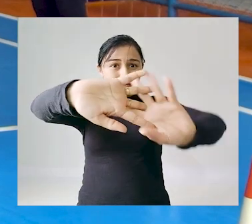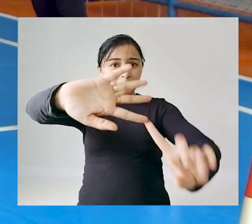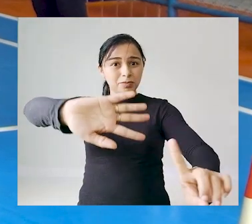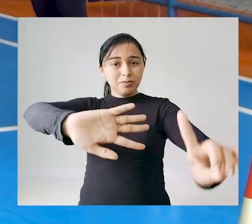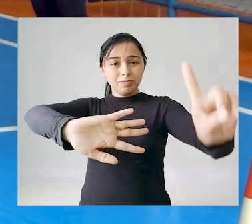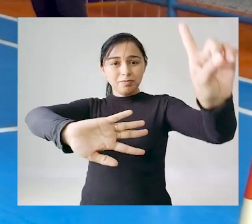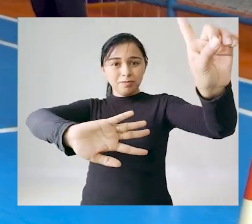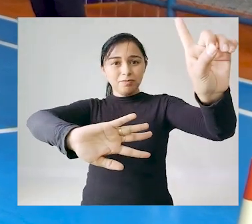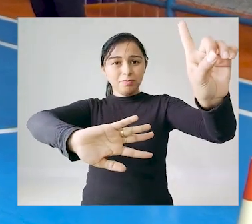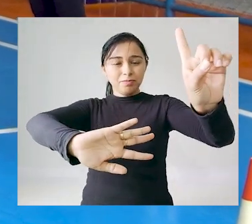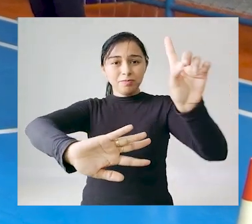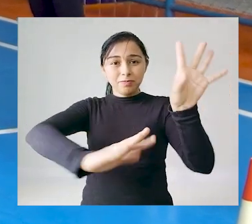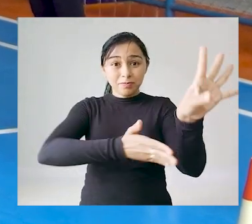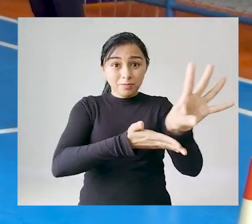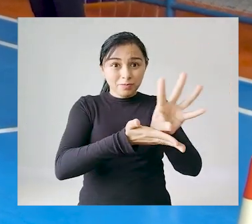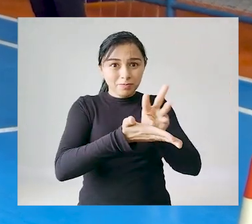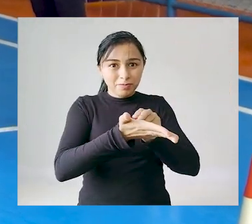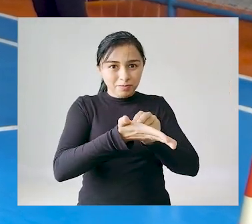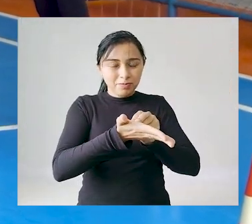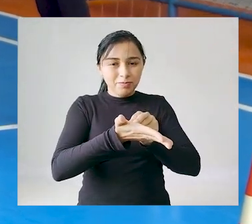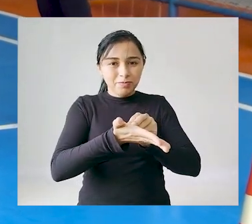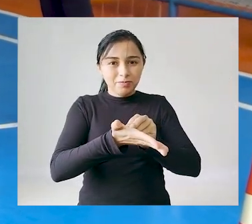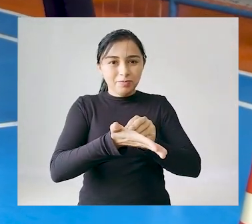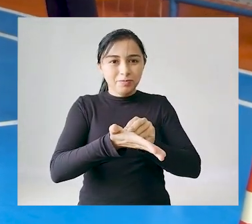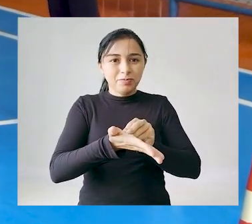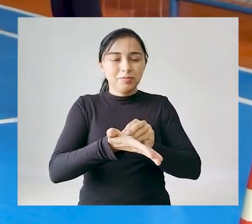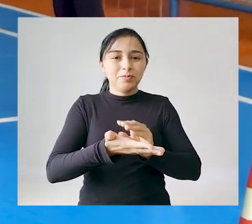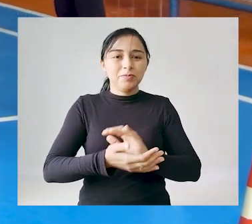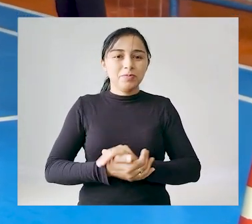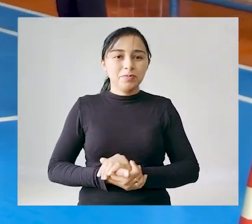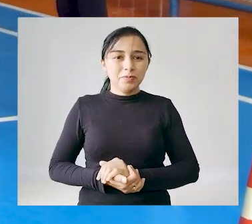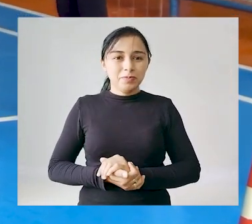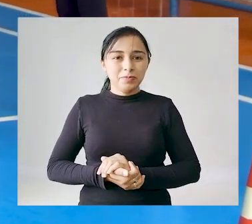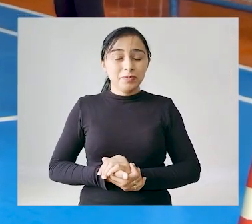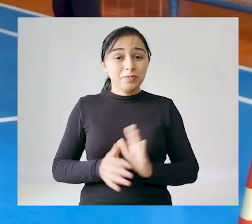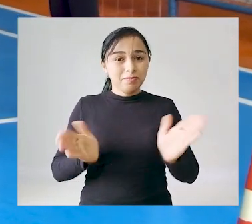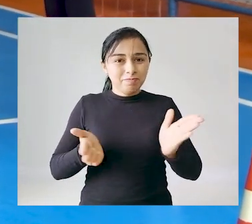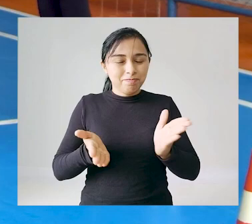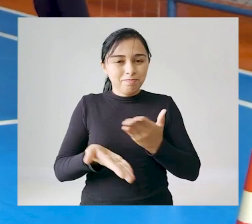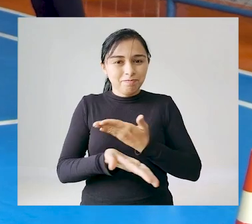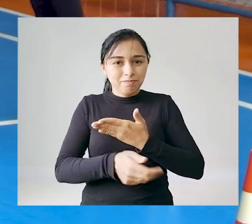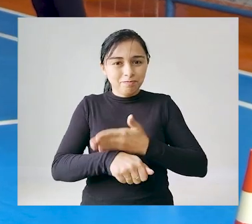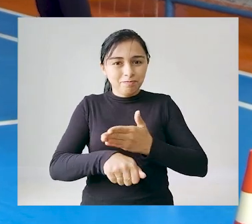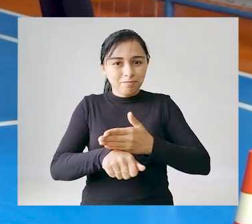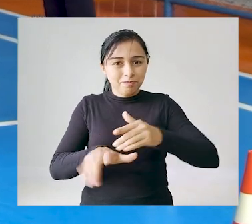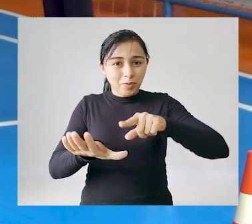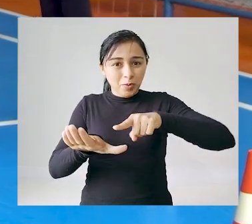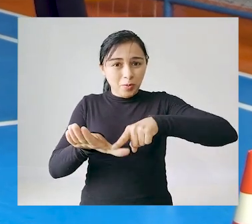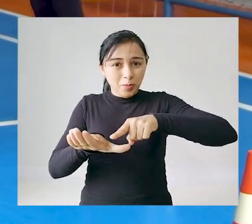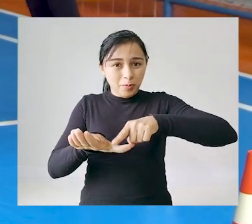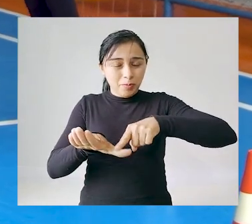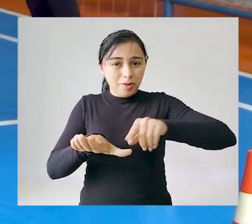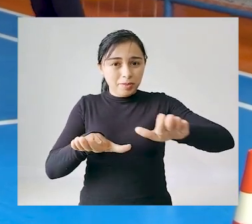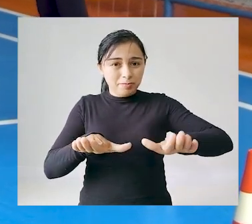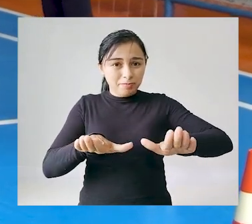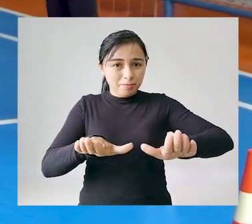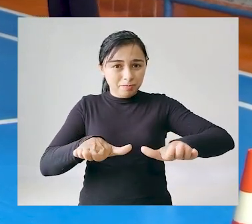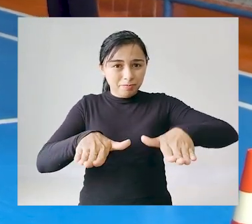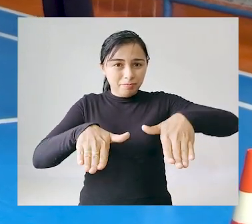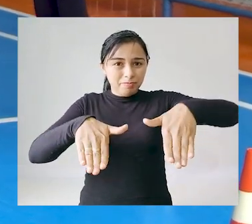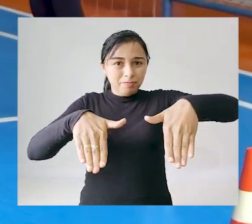lá. Segurou. Isso, baixou. Agora, ó. Isso, subindo e descendo na ponta do